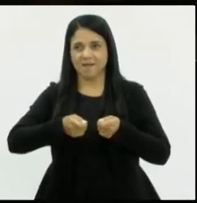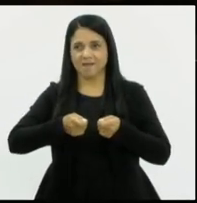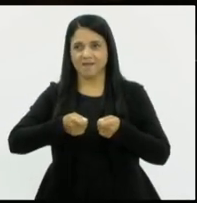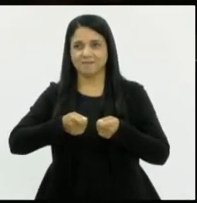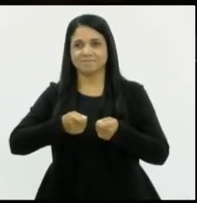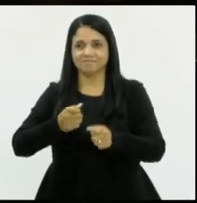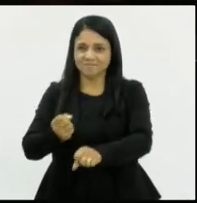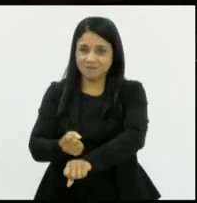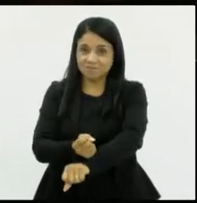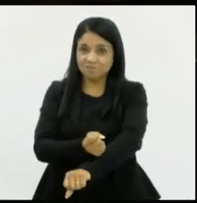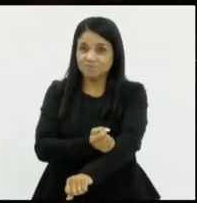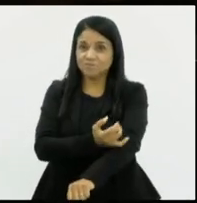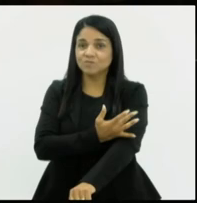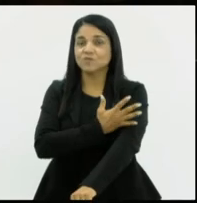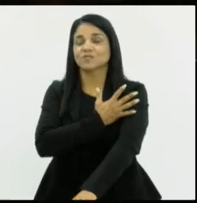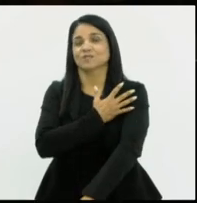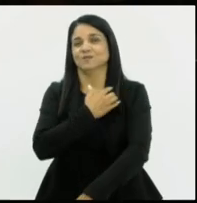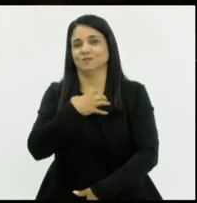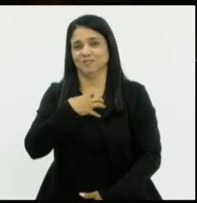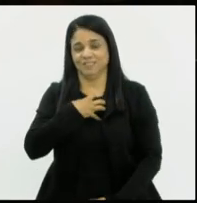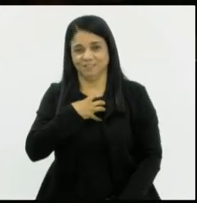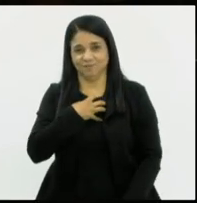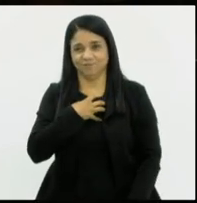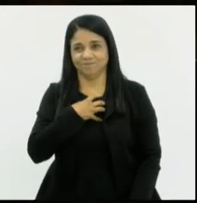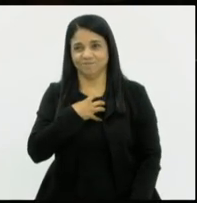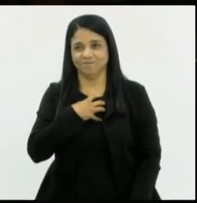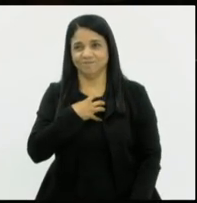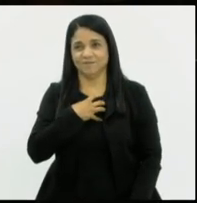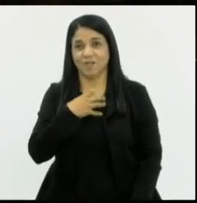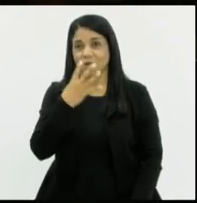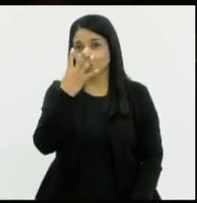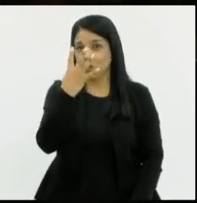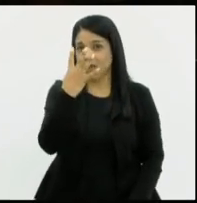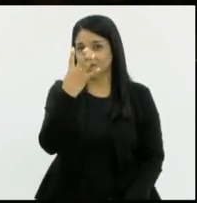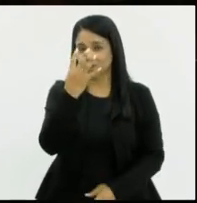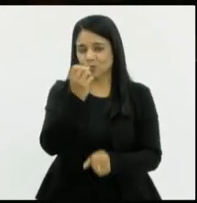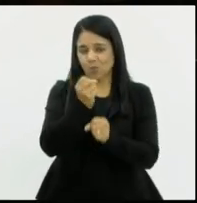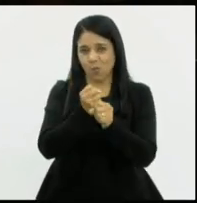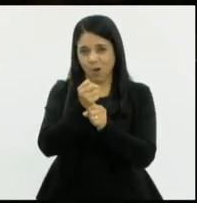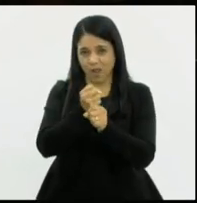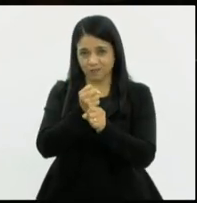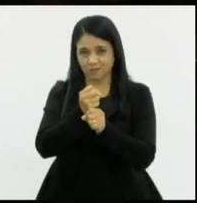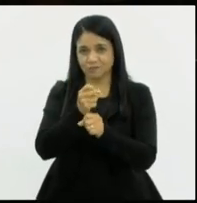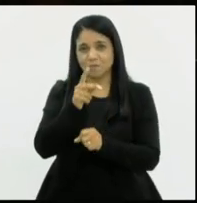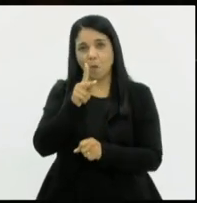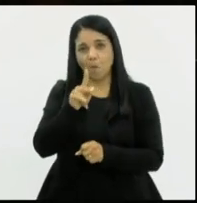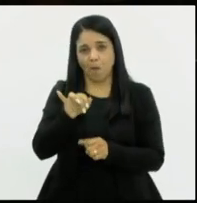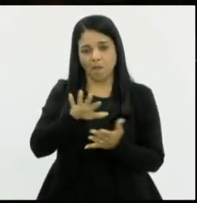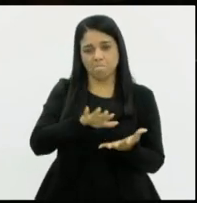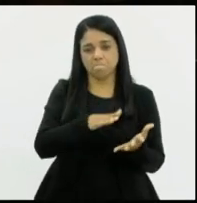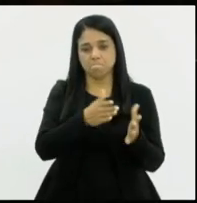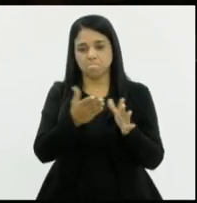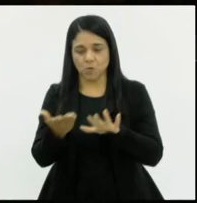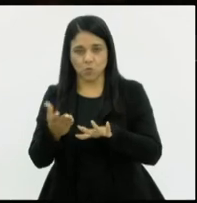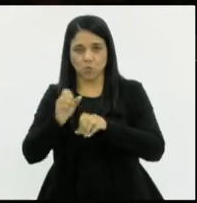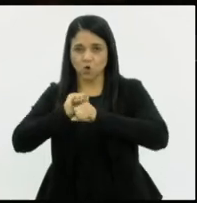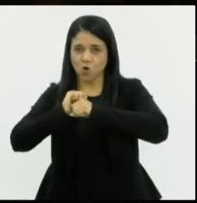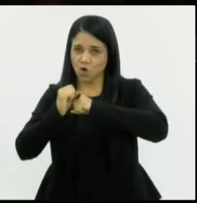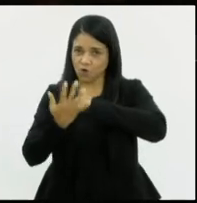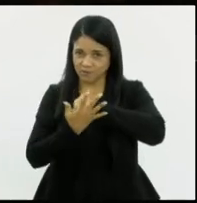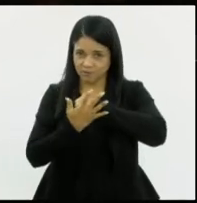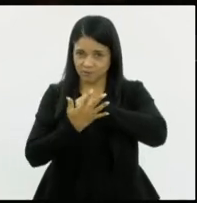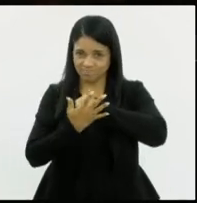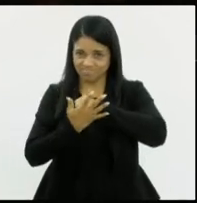é de muita emoção, porque há 4 anos eu perdi meu pai vítima de Covid, e ele certamente estaria